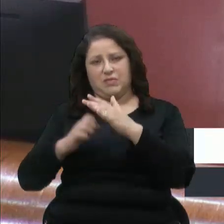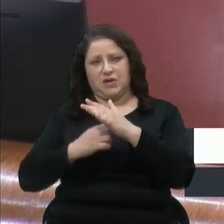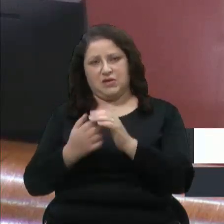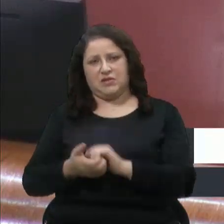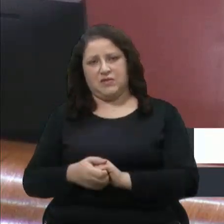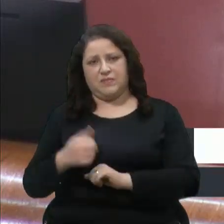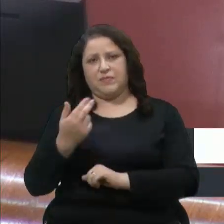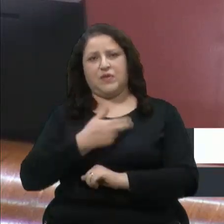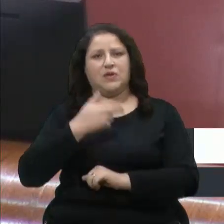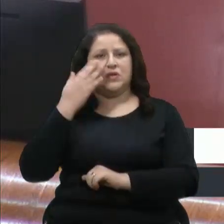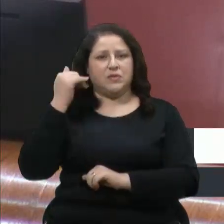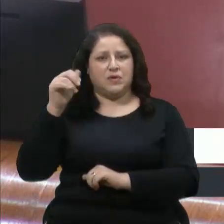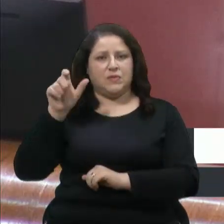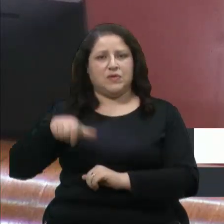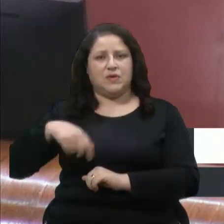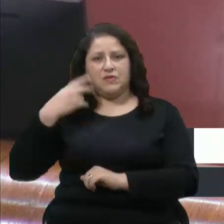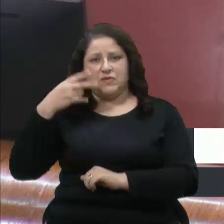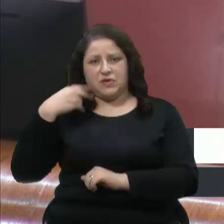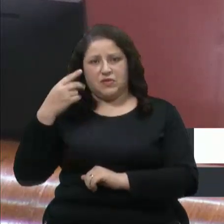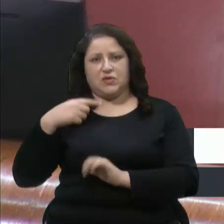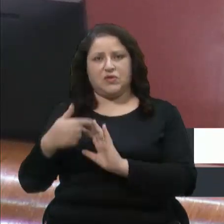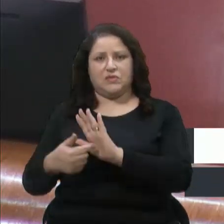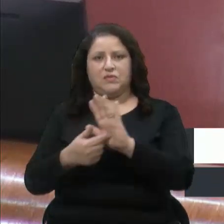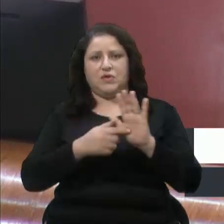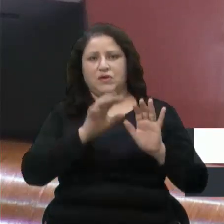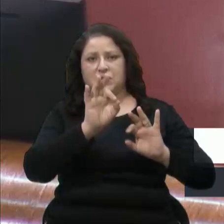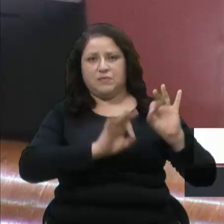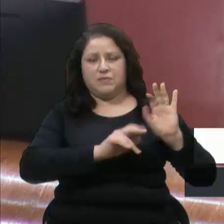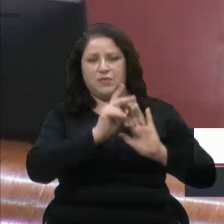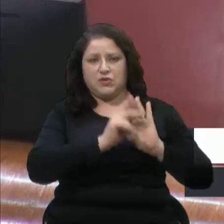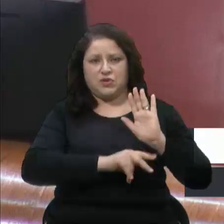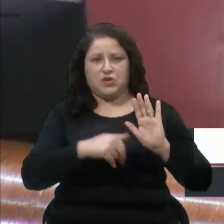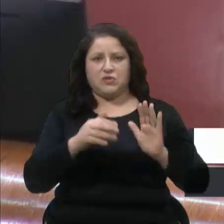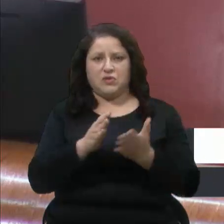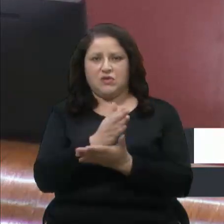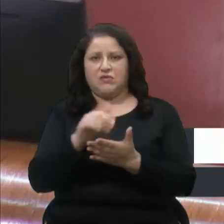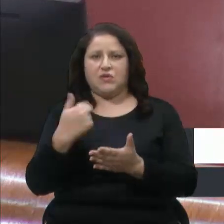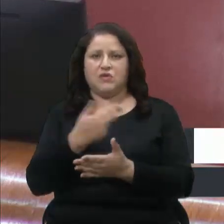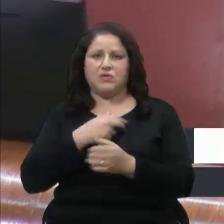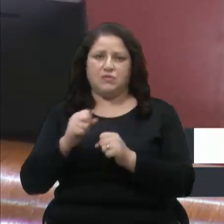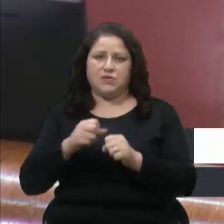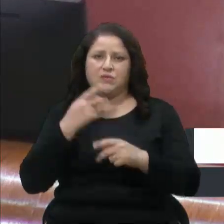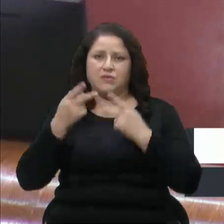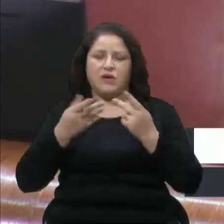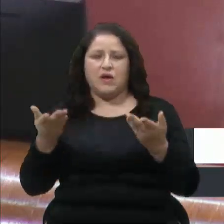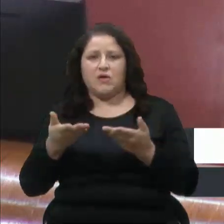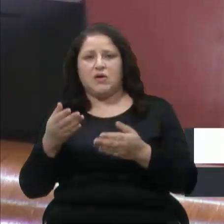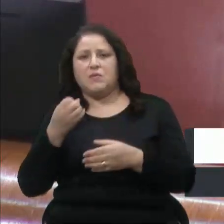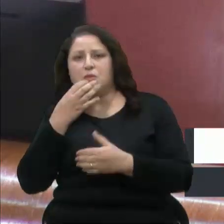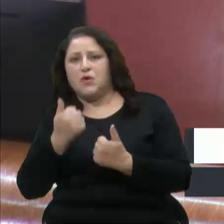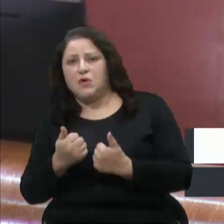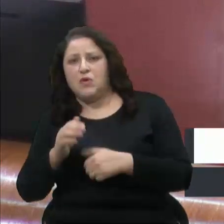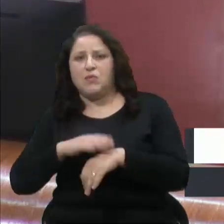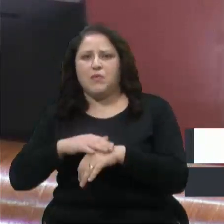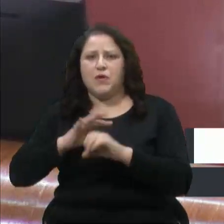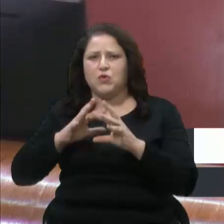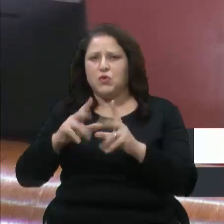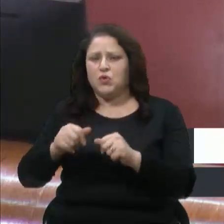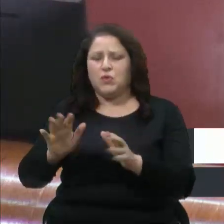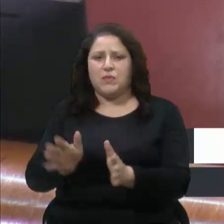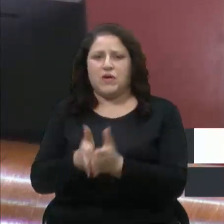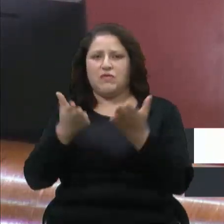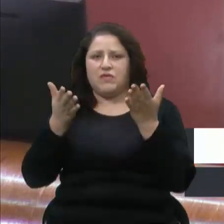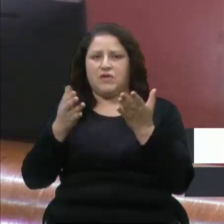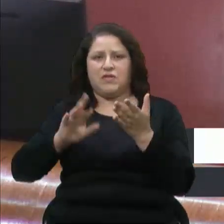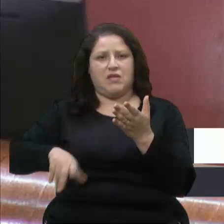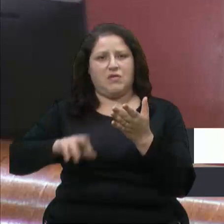talvez vereadores apresentem projetos que talvez a gente possa dizer é bom de imediato, de momento acha que é tudo uma maravilha.